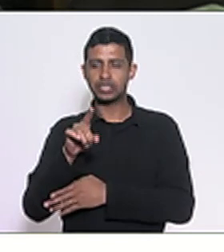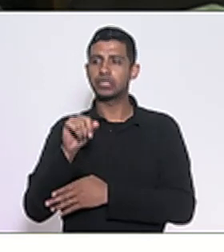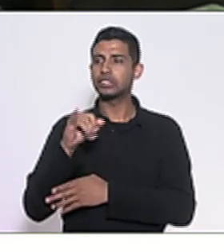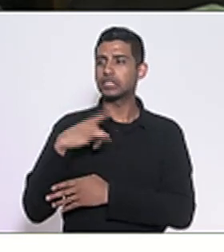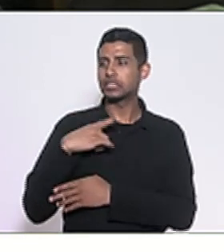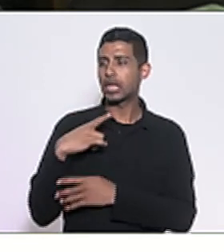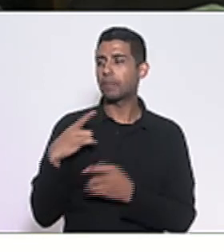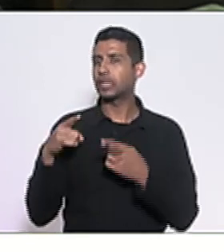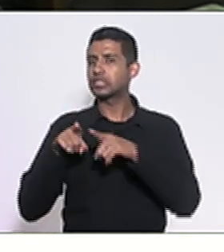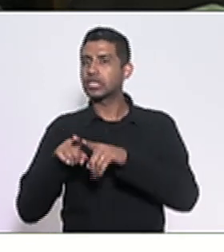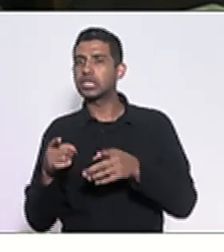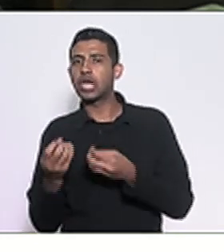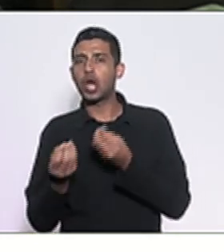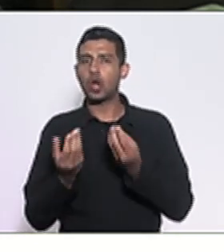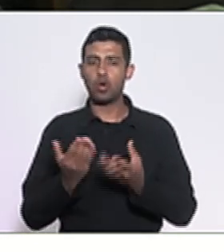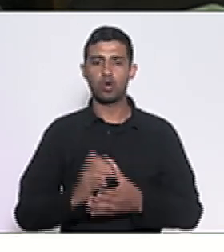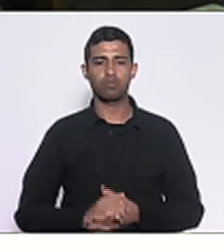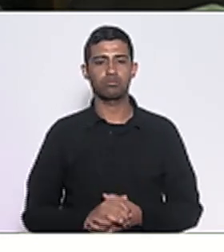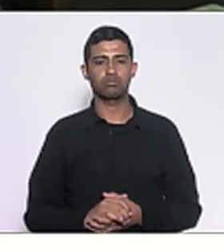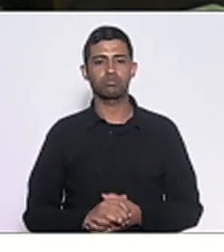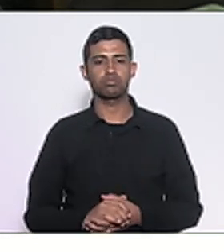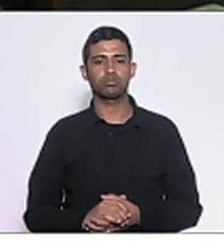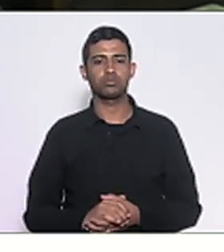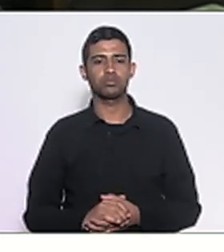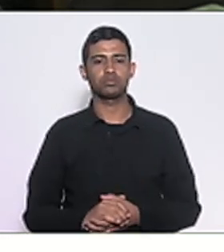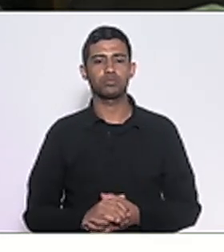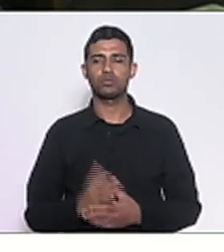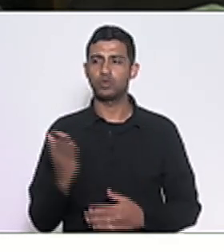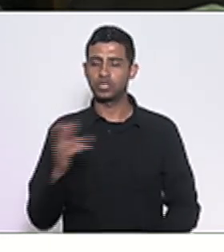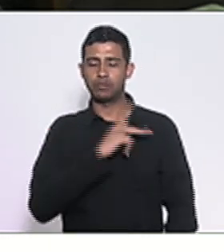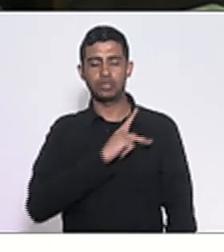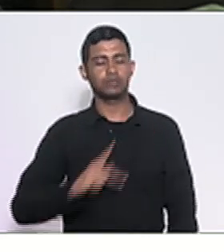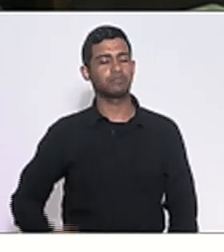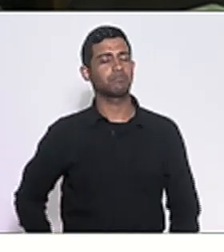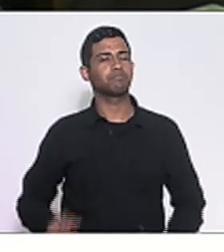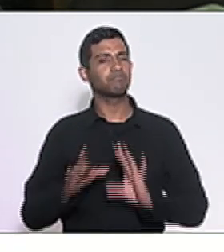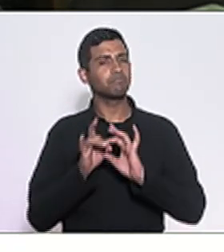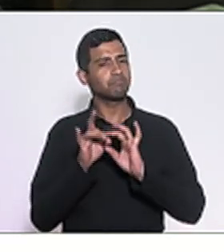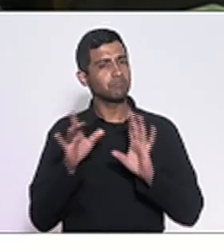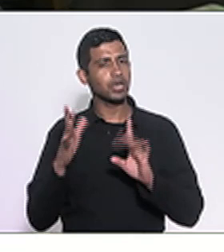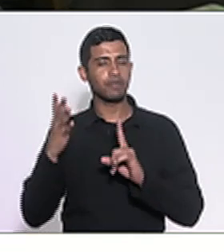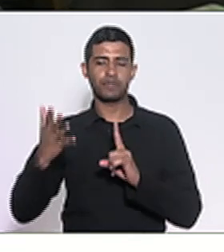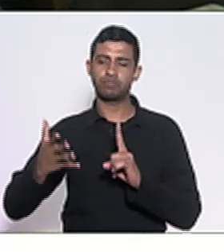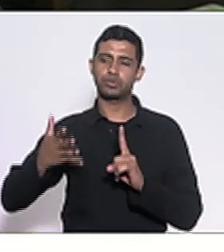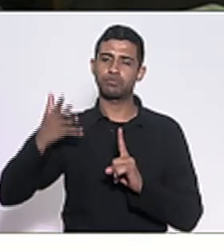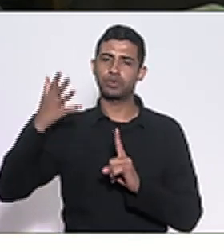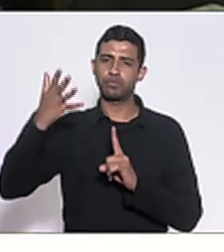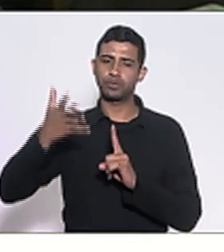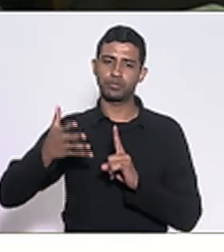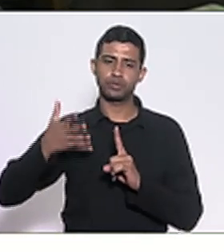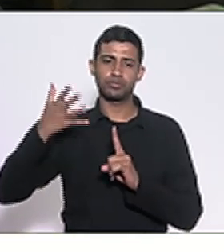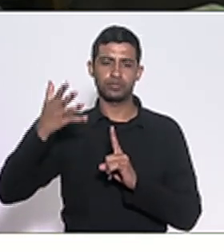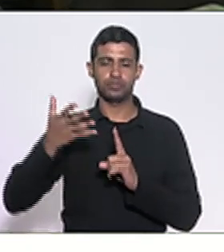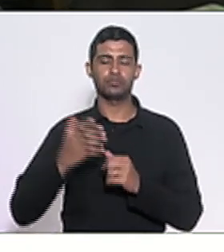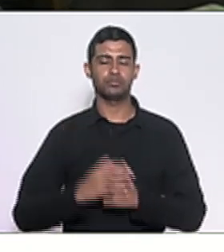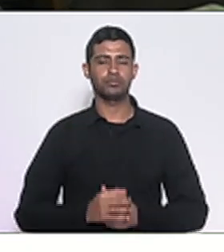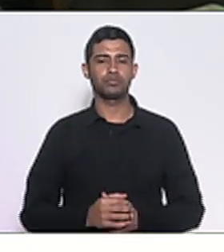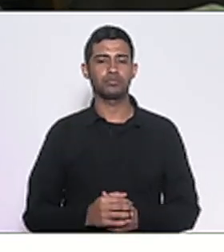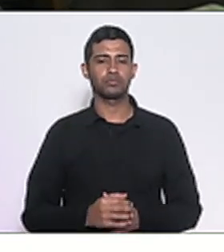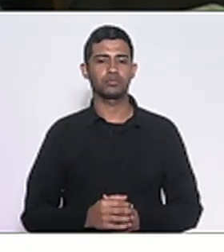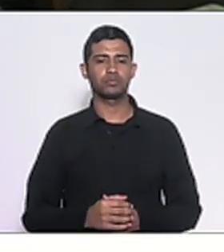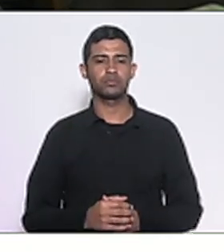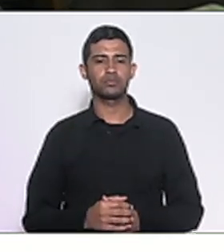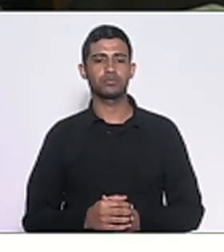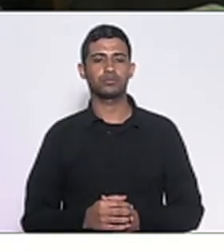institucional, enfim. Então, ou seja, Vossa Senhoria tem liberdade, naturalmente, para fazer a apresentação, enfatizando os aspectos que lhe parecer mais